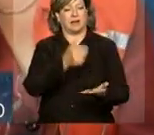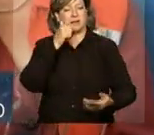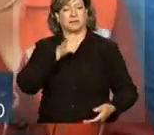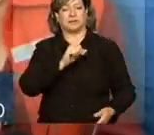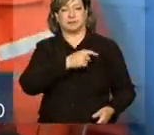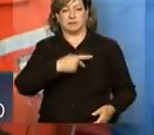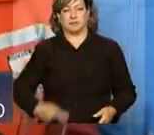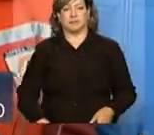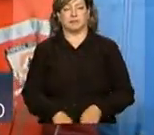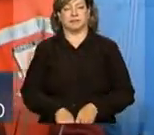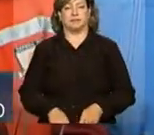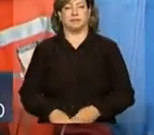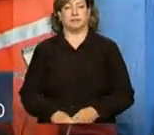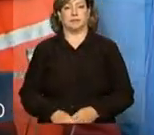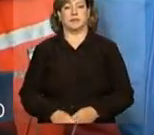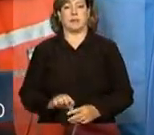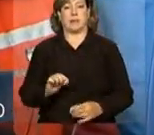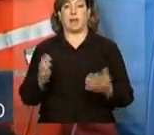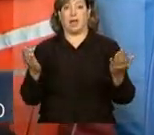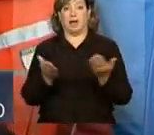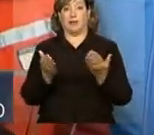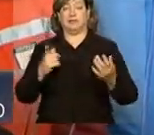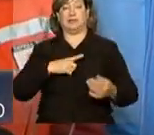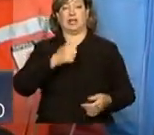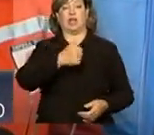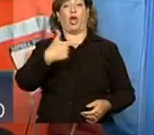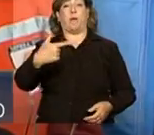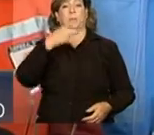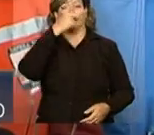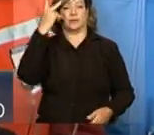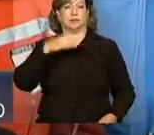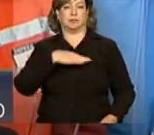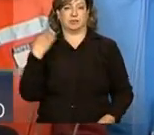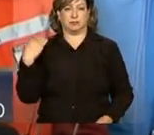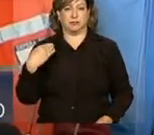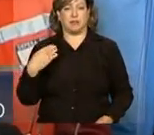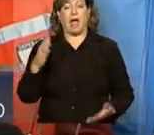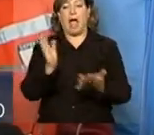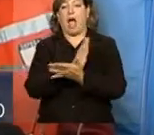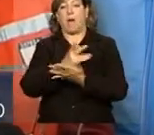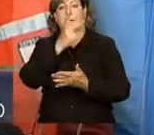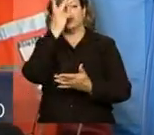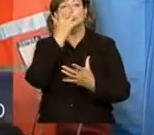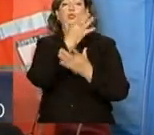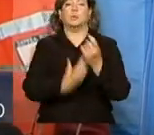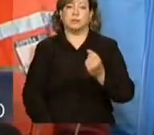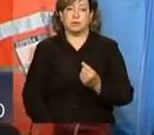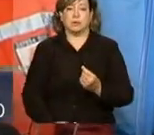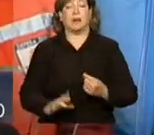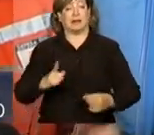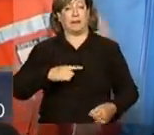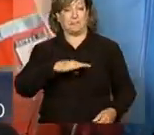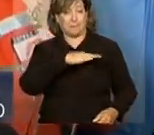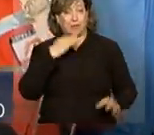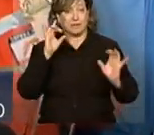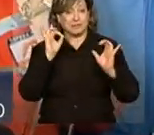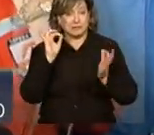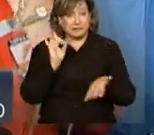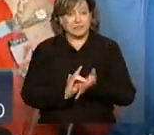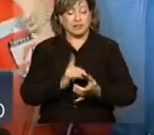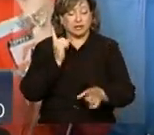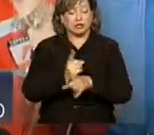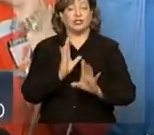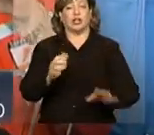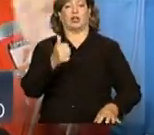presidente. Agora são 12 mortes nesse momento, com algumas pessoas desaparecidas, tá certo? Com algumas pessoas